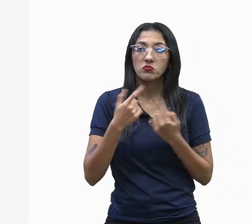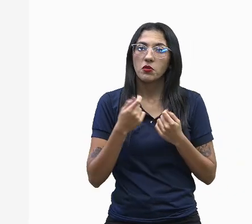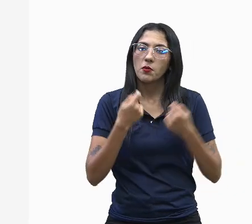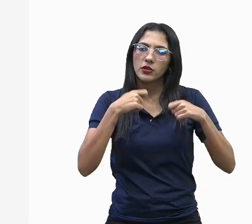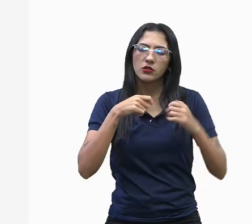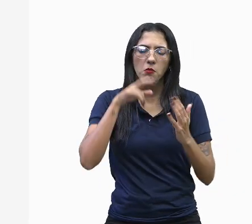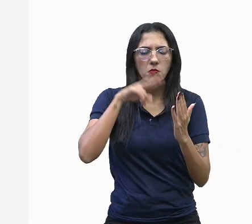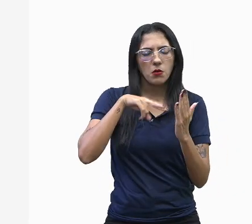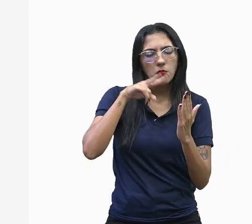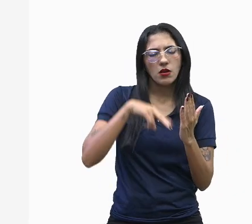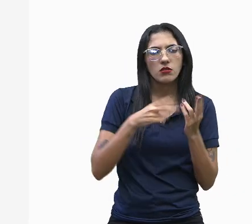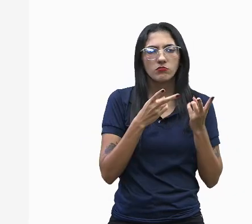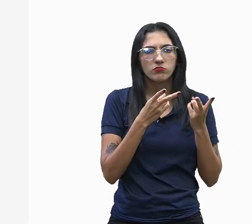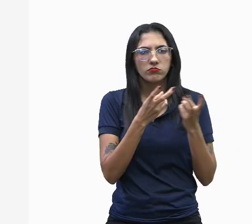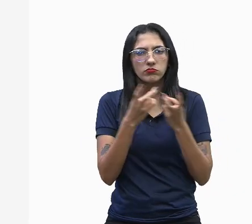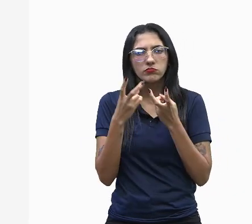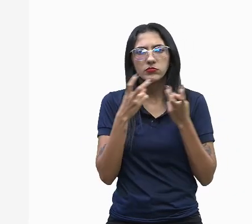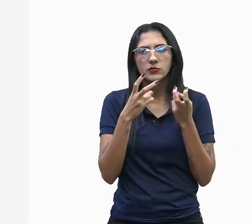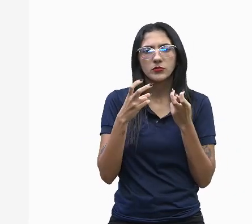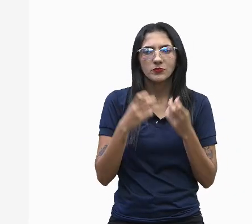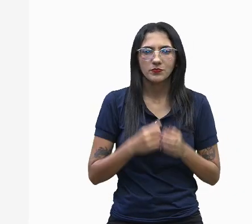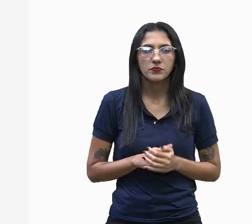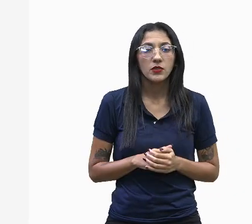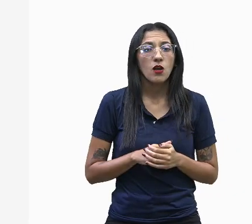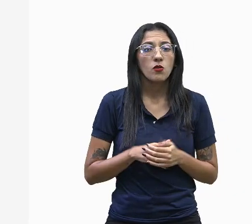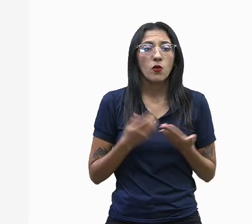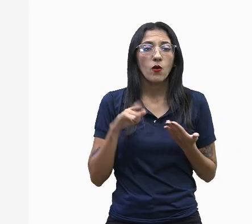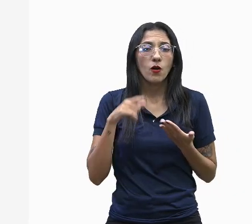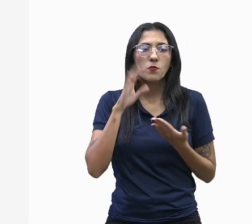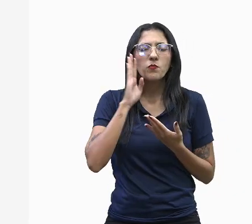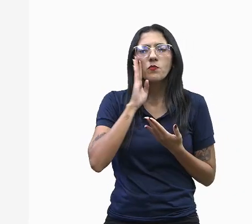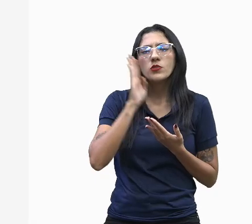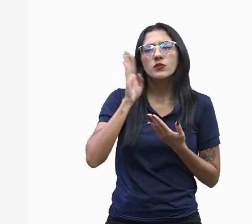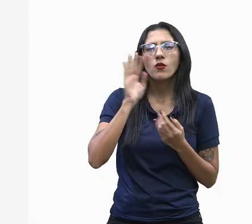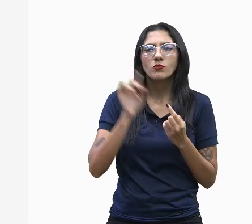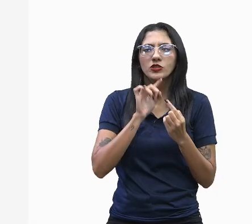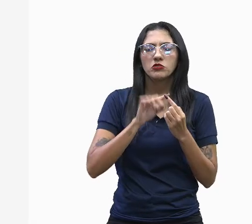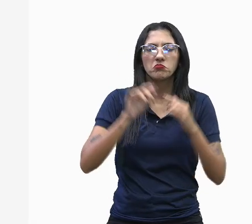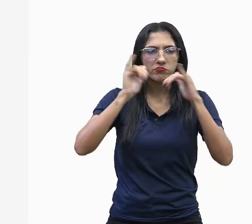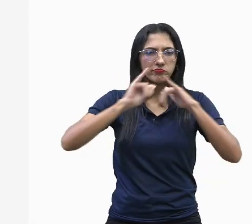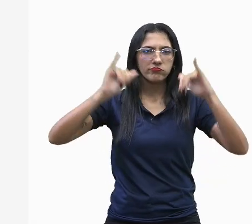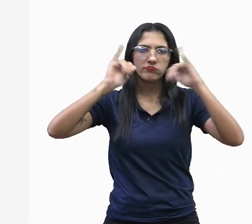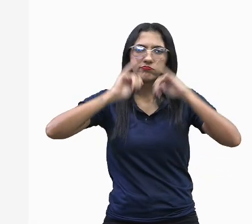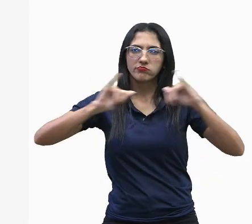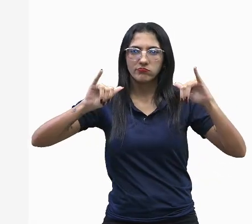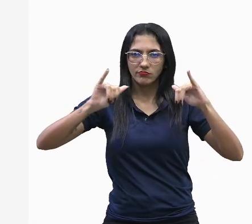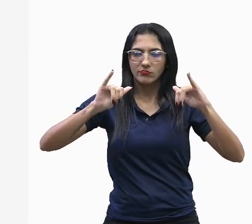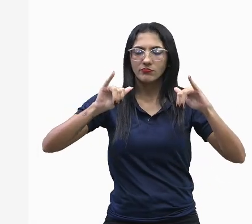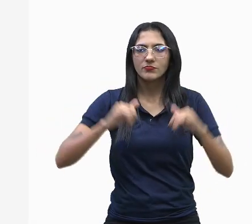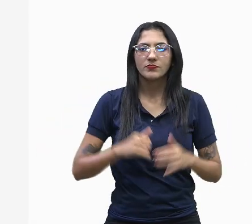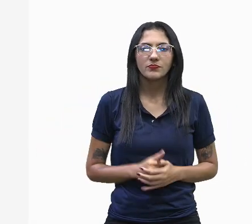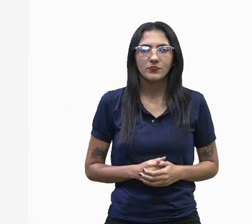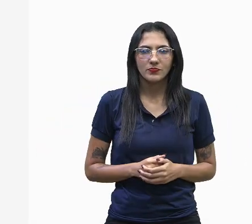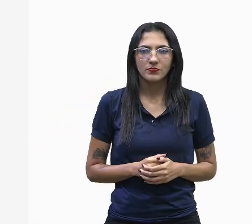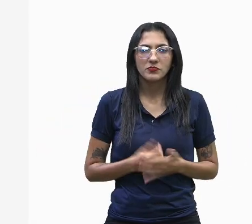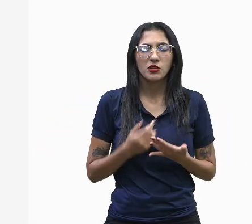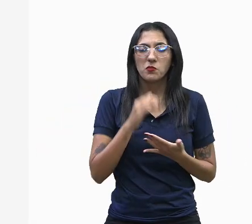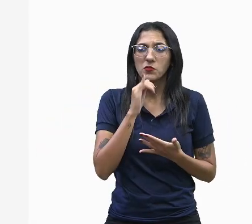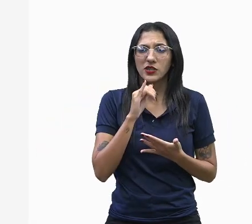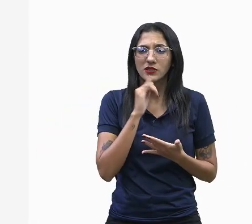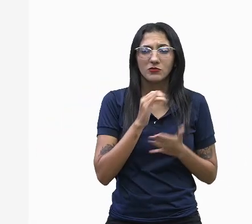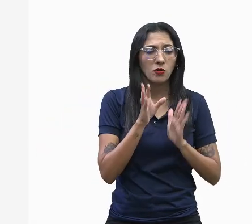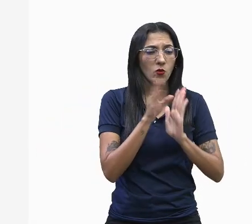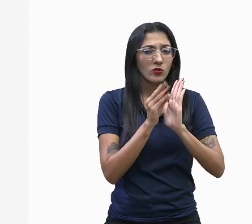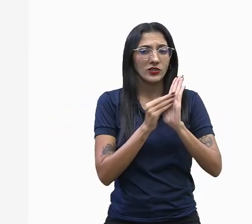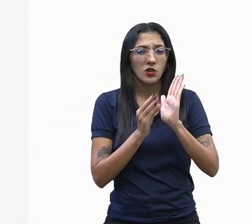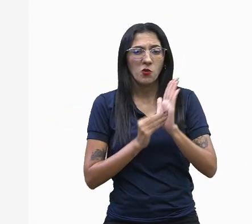em consideração o seu principal objetivo, divulgar informações. De nada adianta os conteúdos